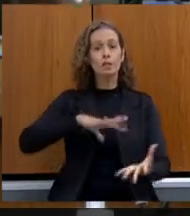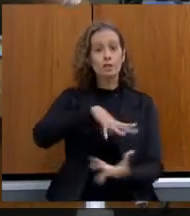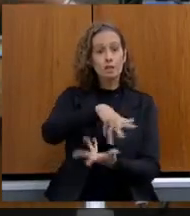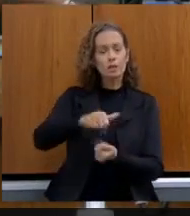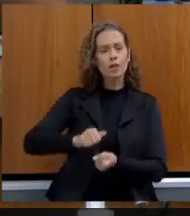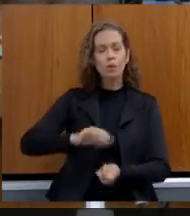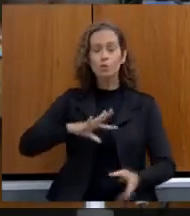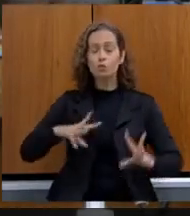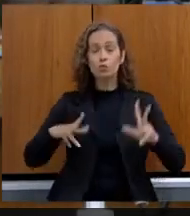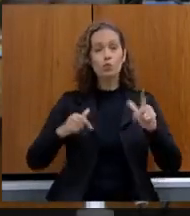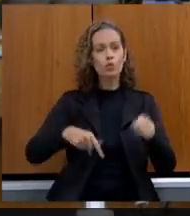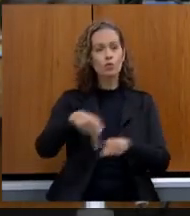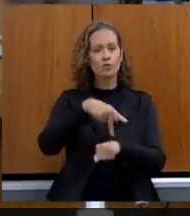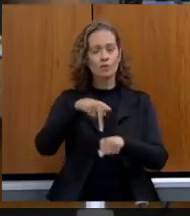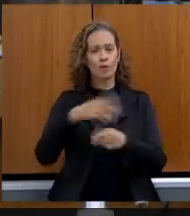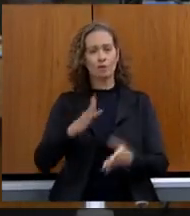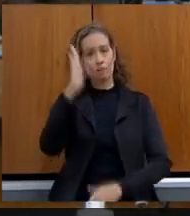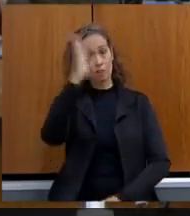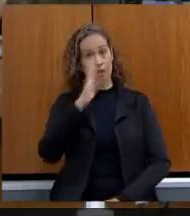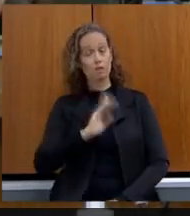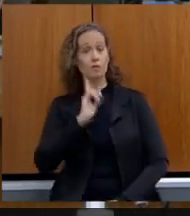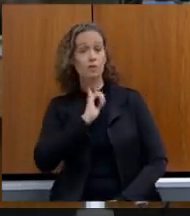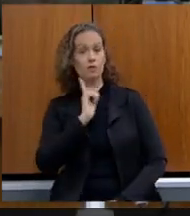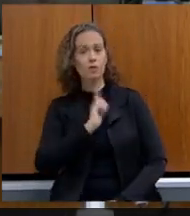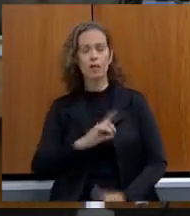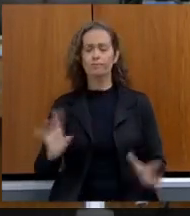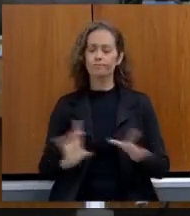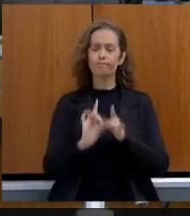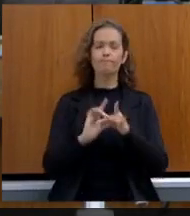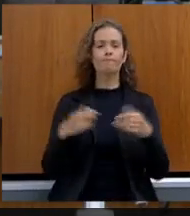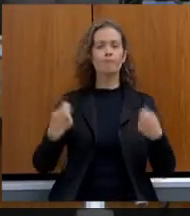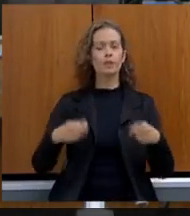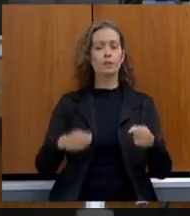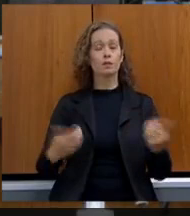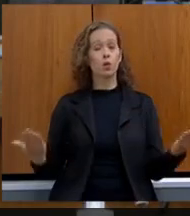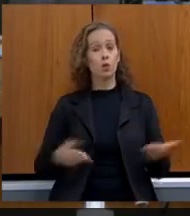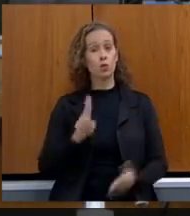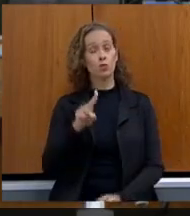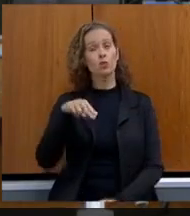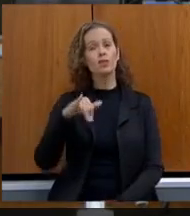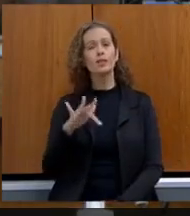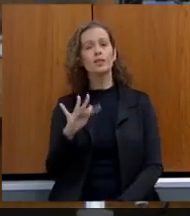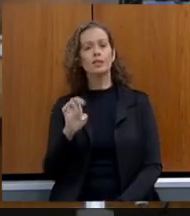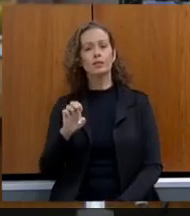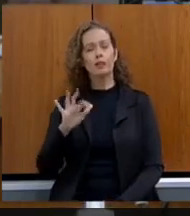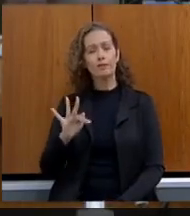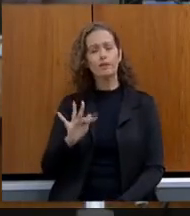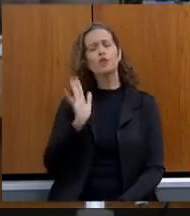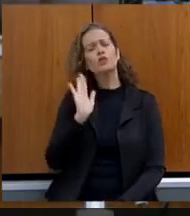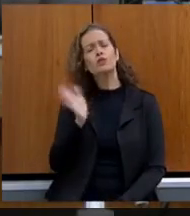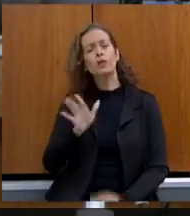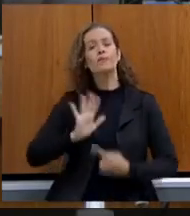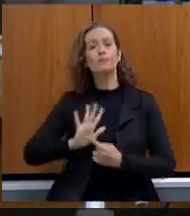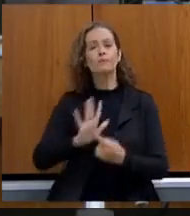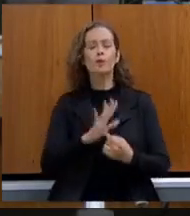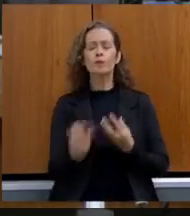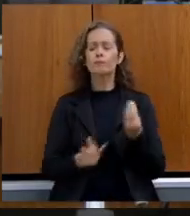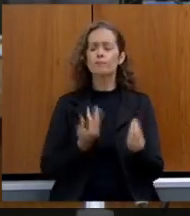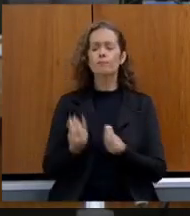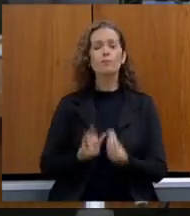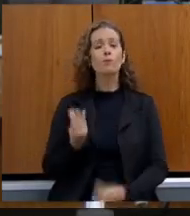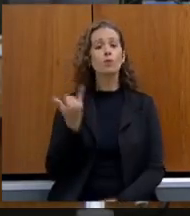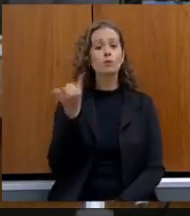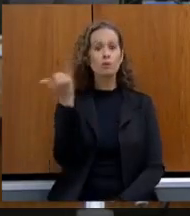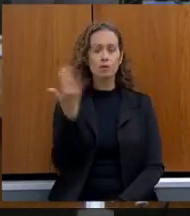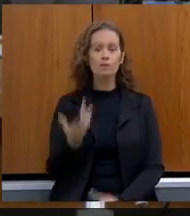e o Brasil em Minas Gerais não podem ficar para trás hoje é o Unicef já demonstra a importância que a gente tem do retorno às aulas presenciais